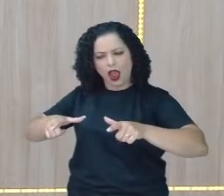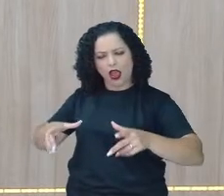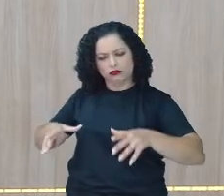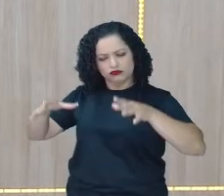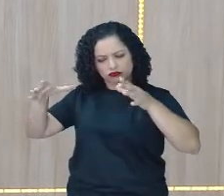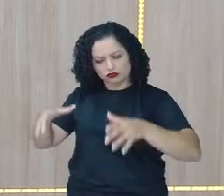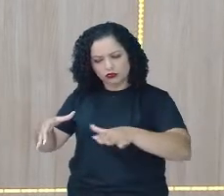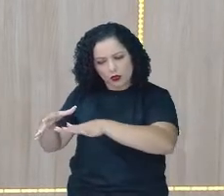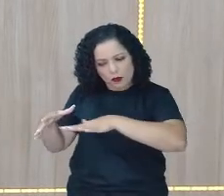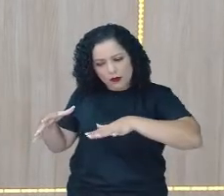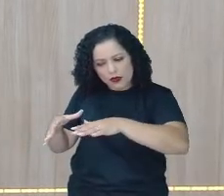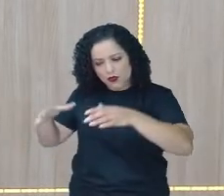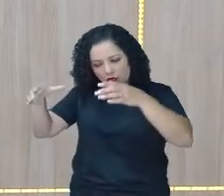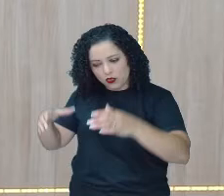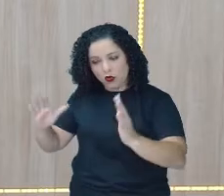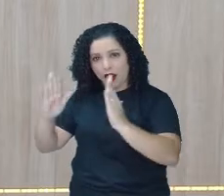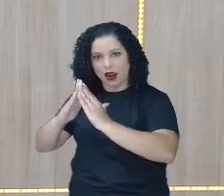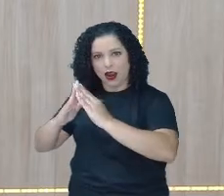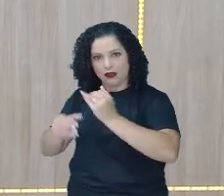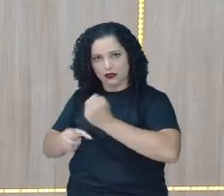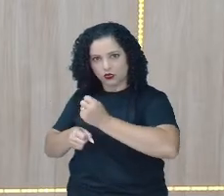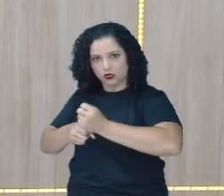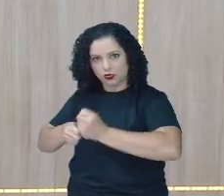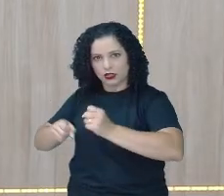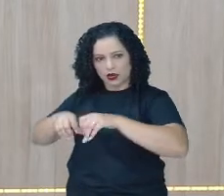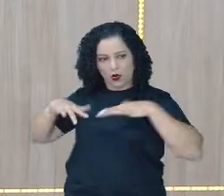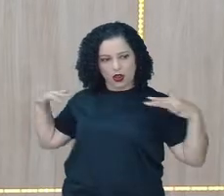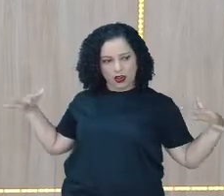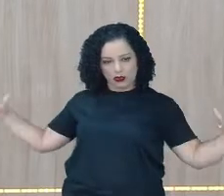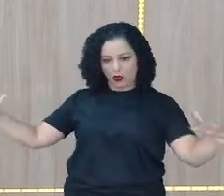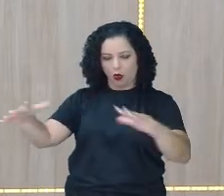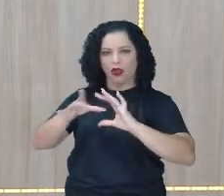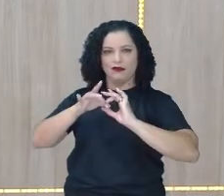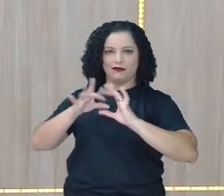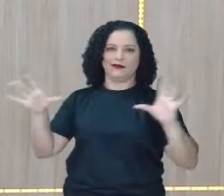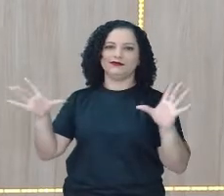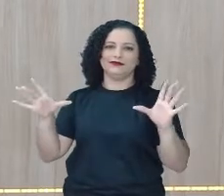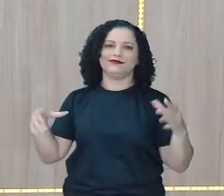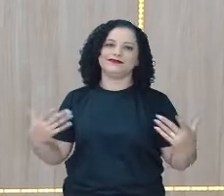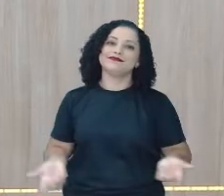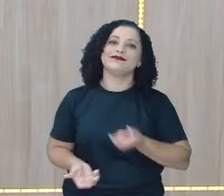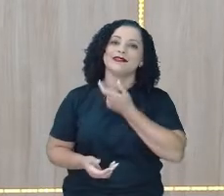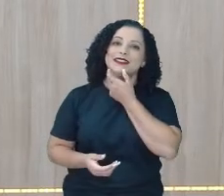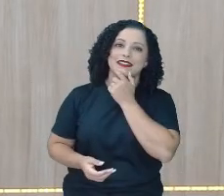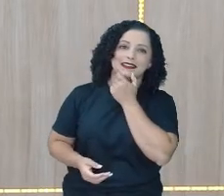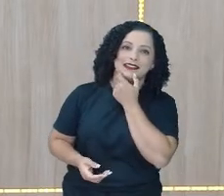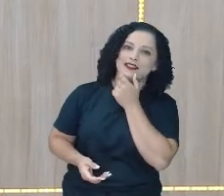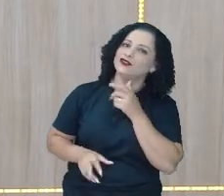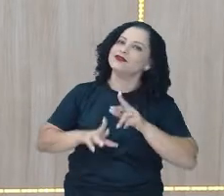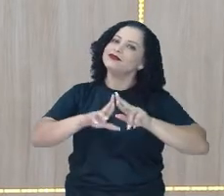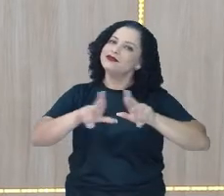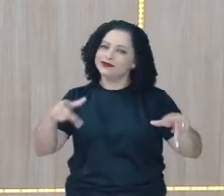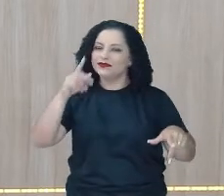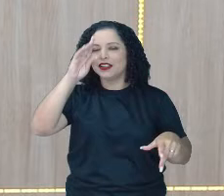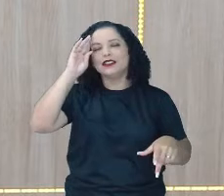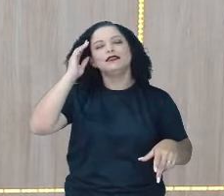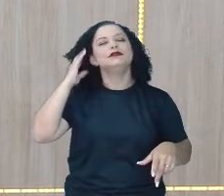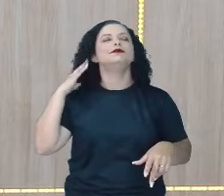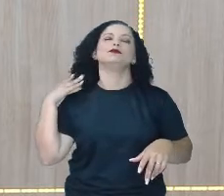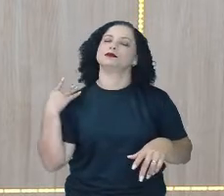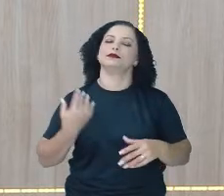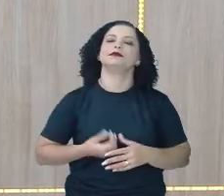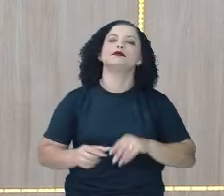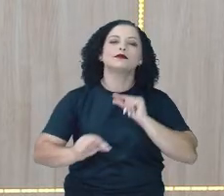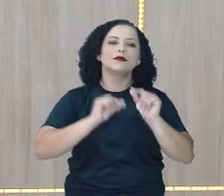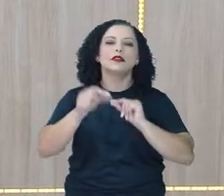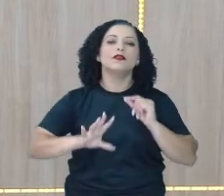fazer? Em inglês seria interessante que você tivesse uma casa faraônica, um vocabulário faraônico, não é mais o exemplo da casa não. Então, o